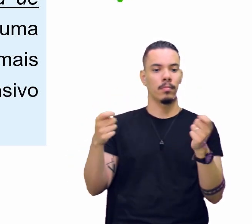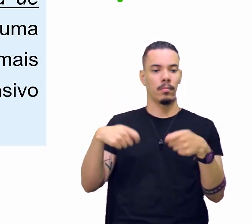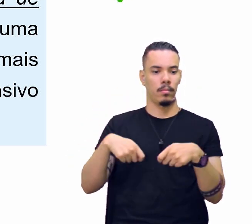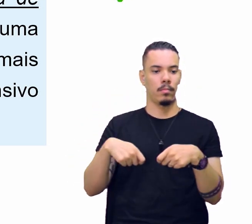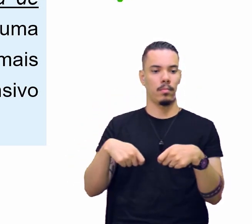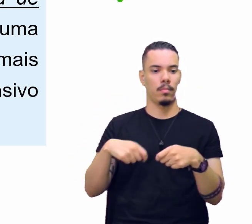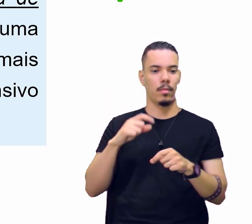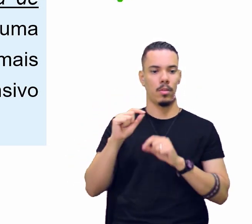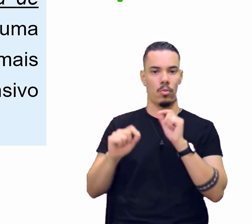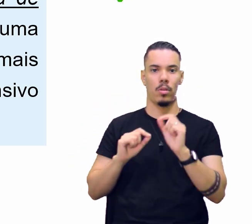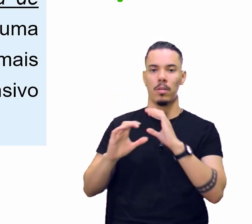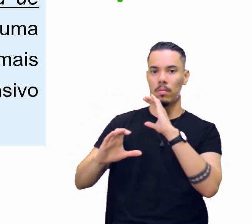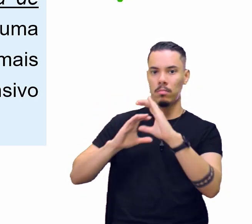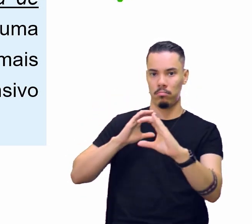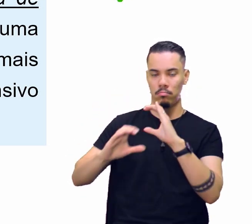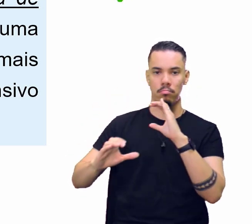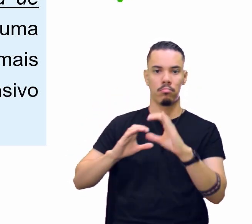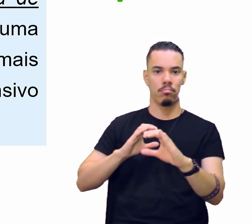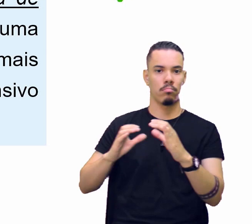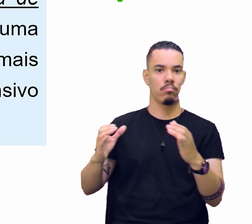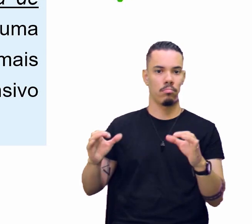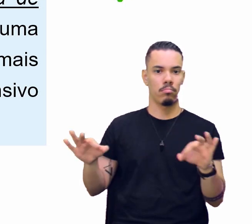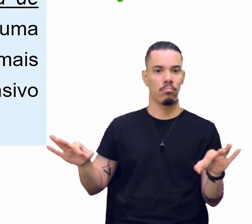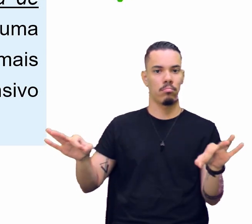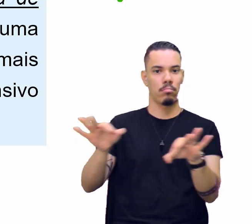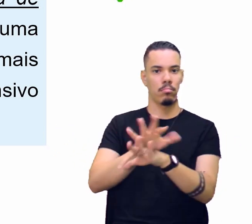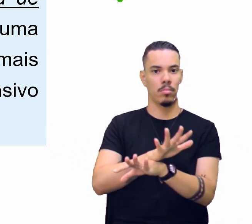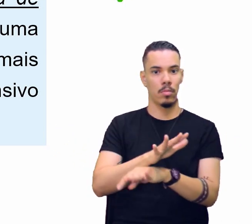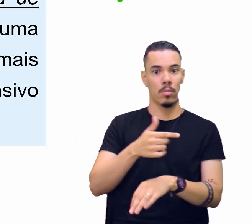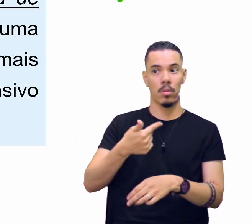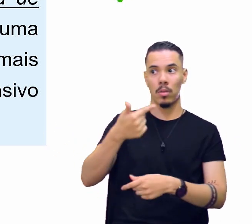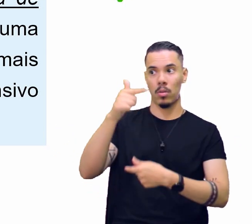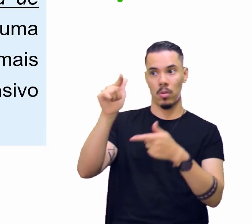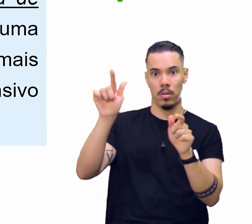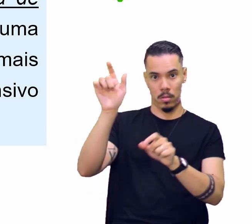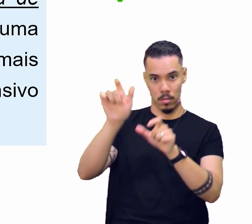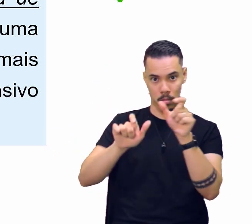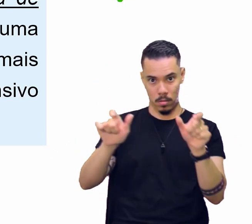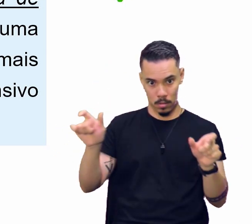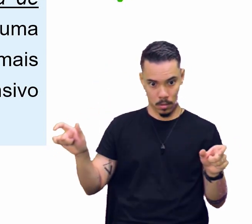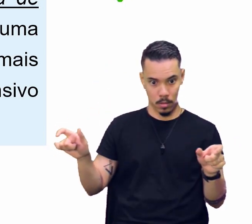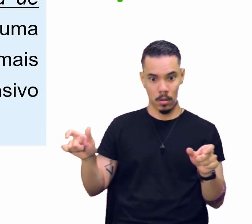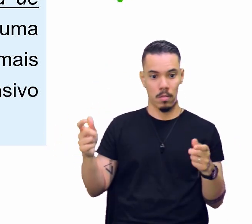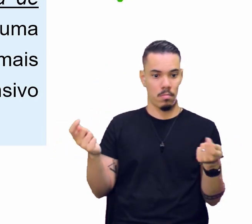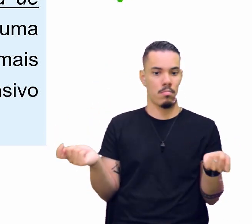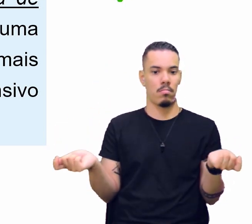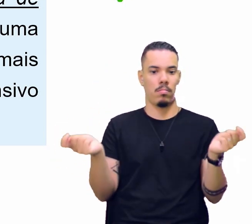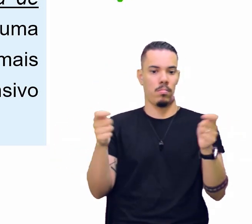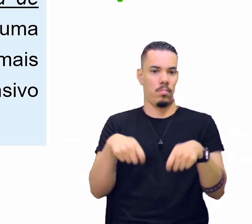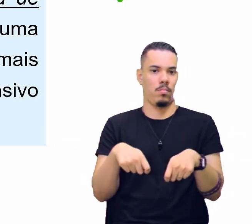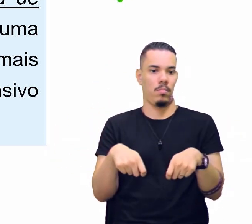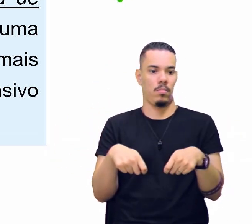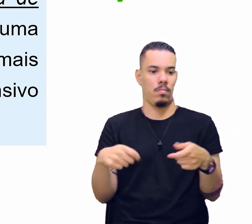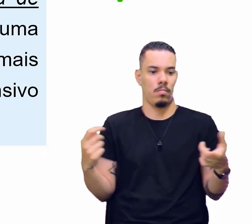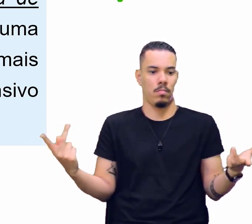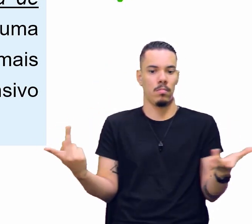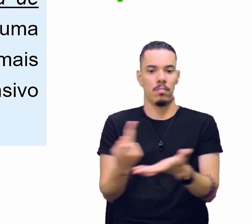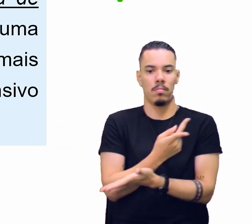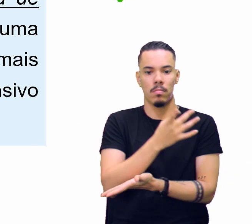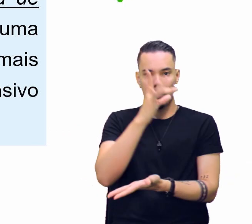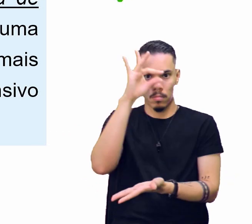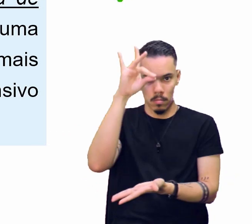uma comunicação efetiva com os demais interlocutores, possibilitando o